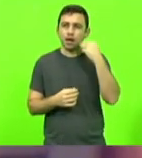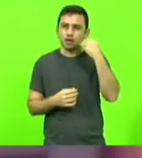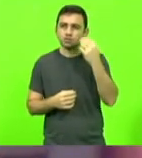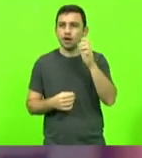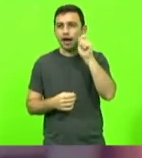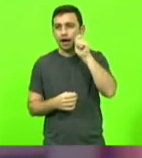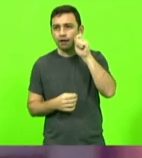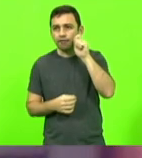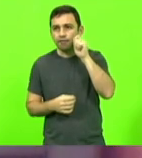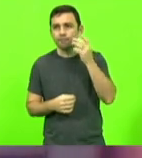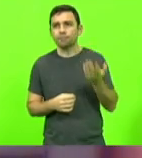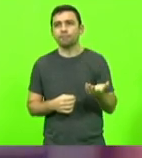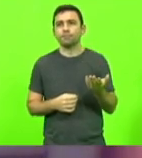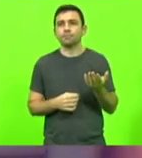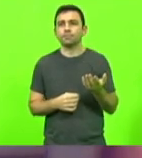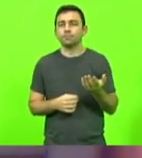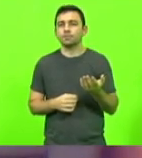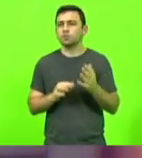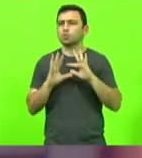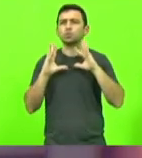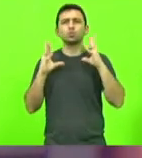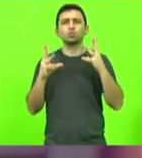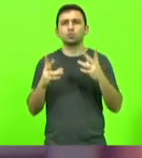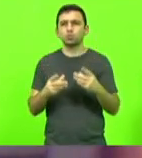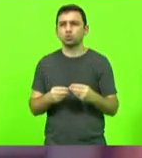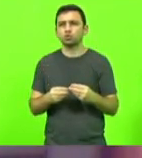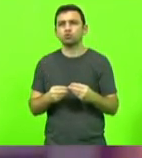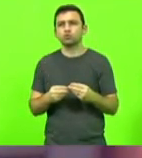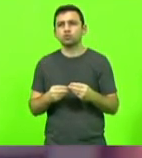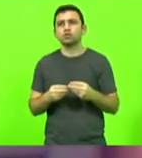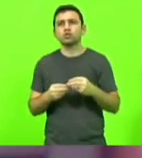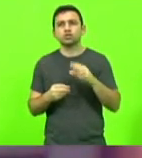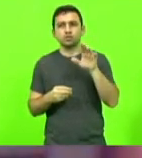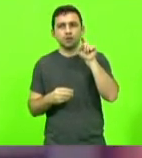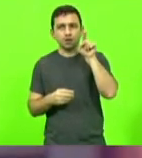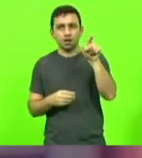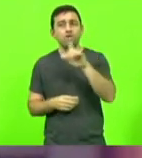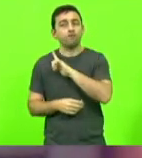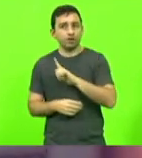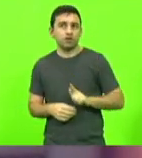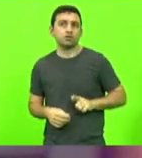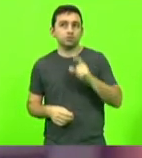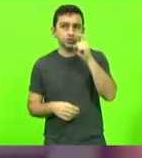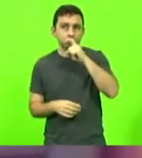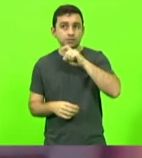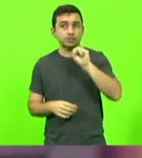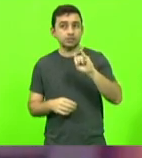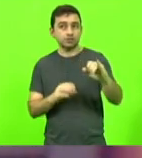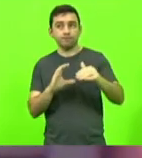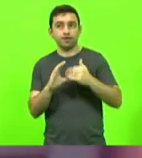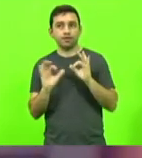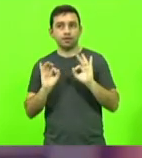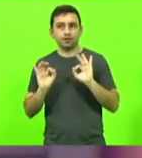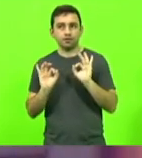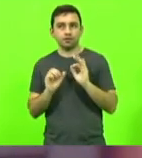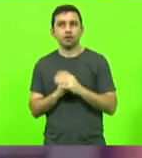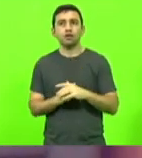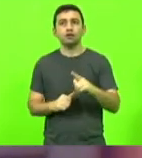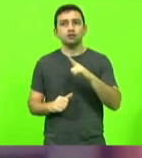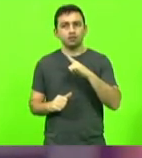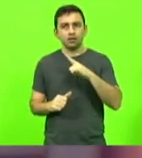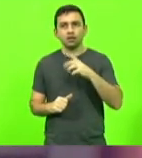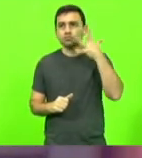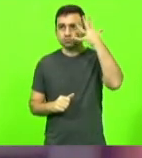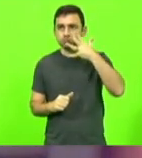Campagnolo, o Fernando, todos nós chamaríamos o governo de mentiroso se não mandasse, porque tem falas